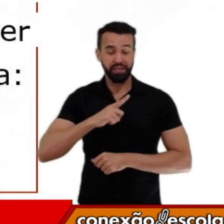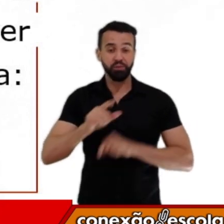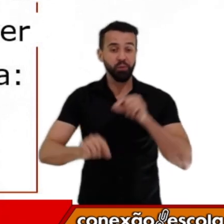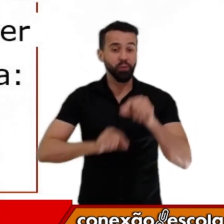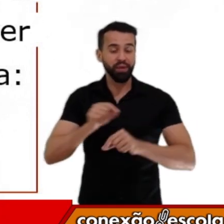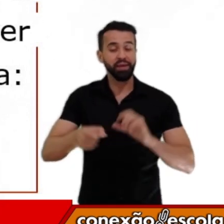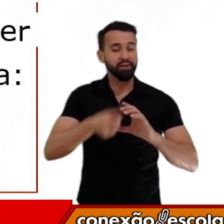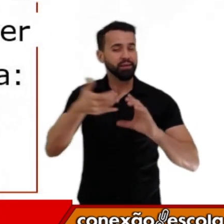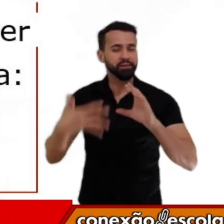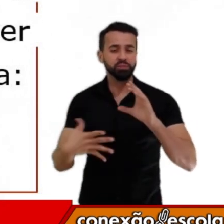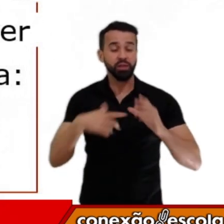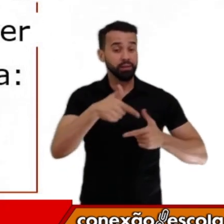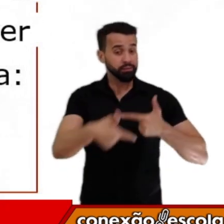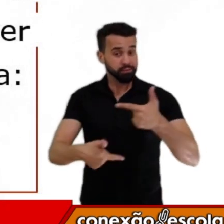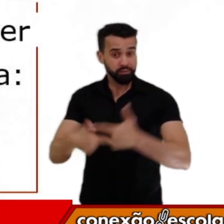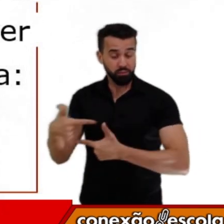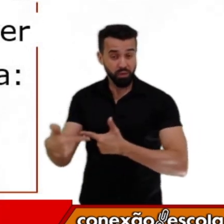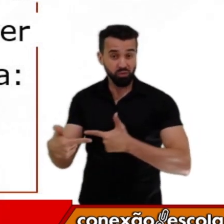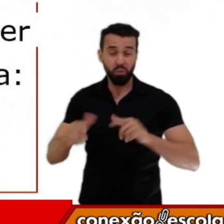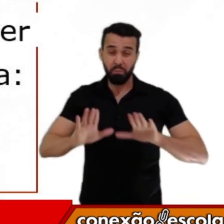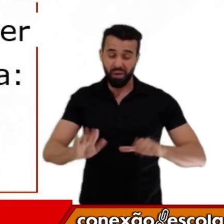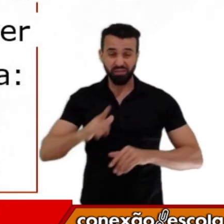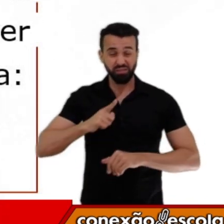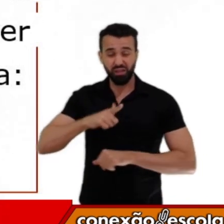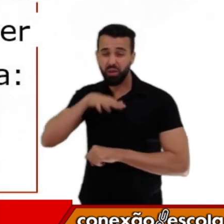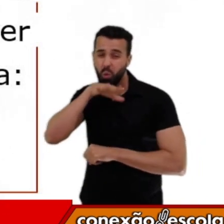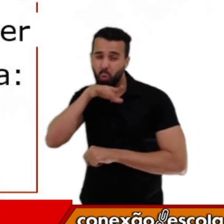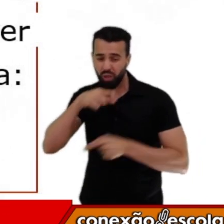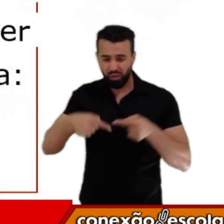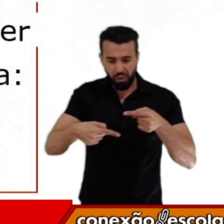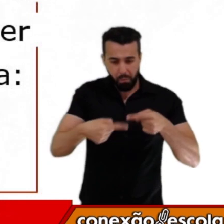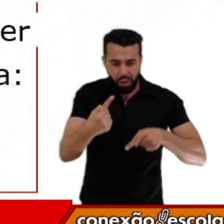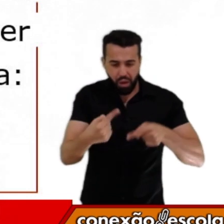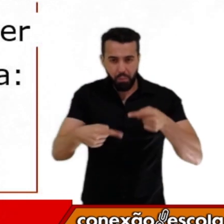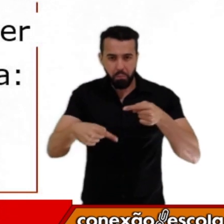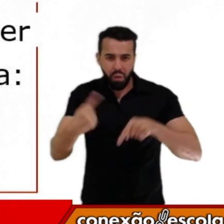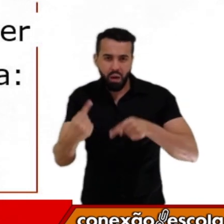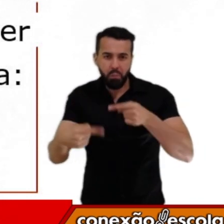ela também tem as suas contradições, que nós também vamos